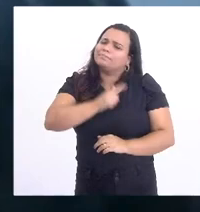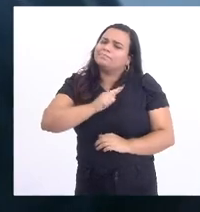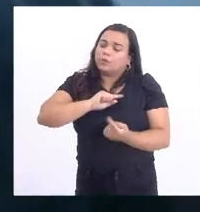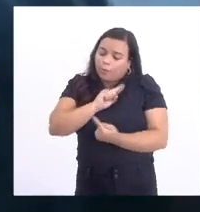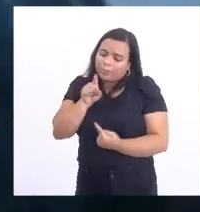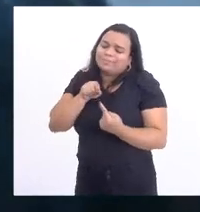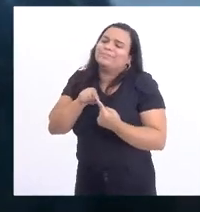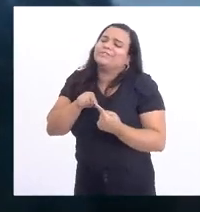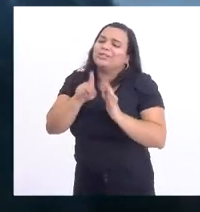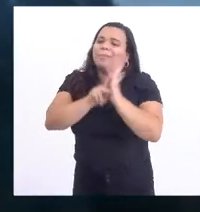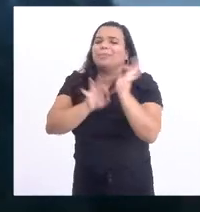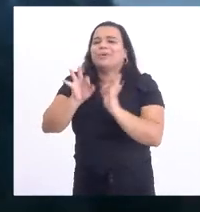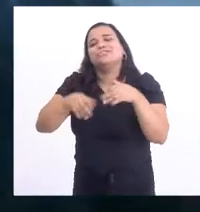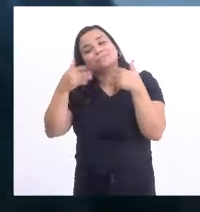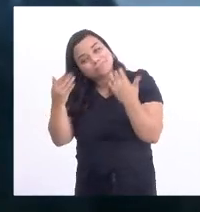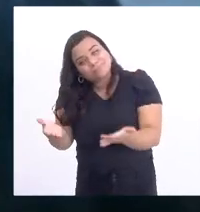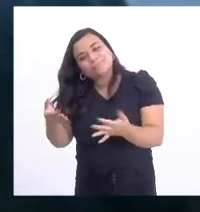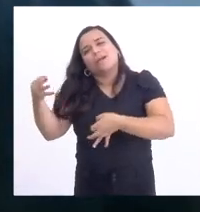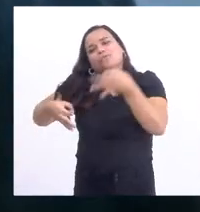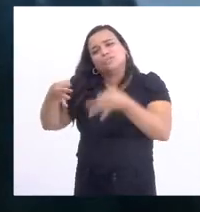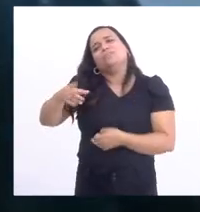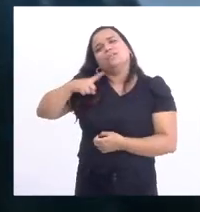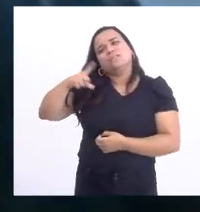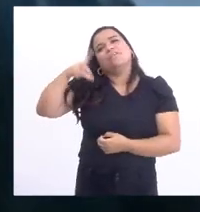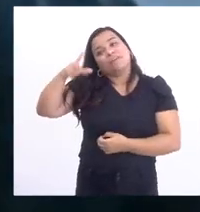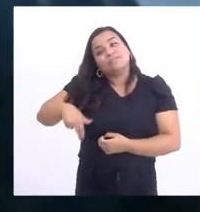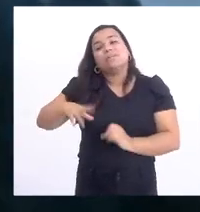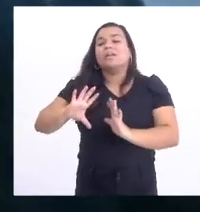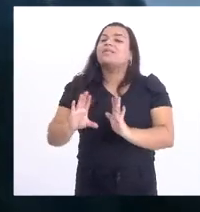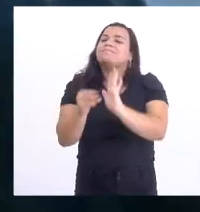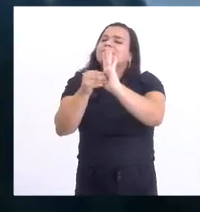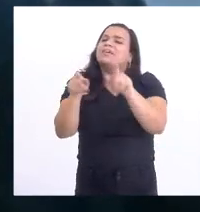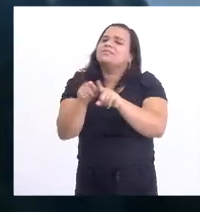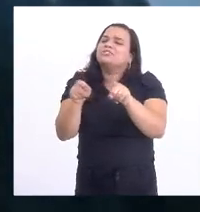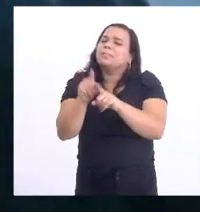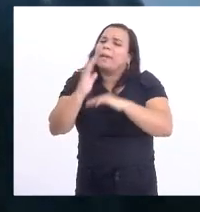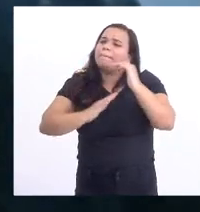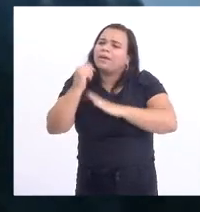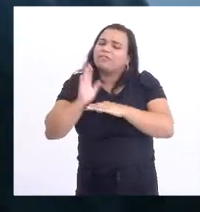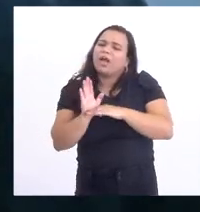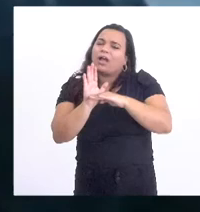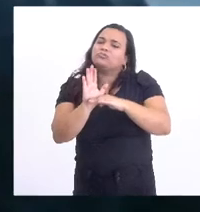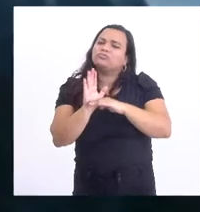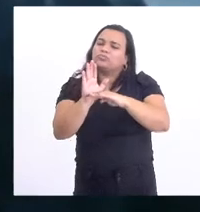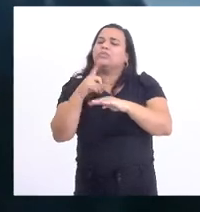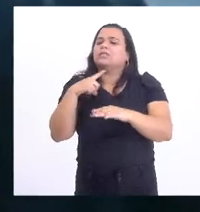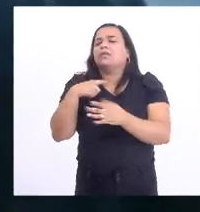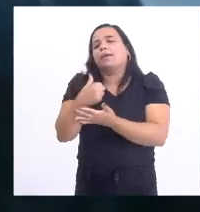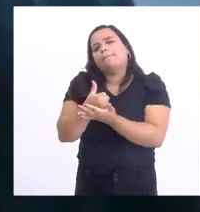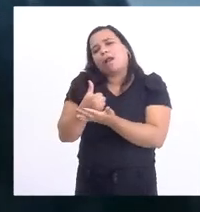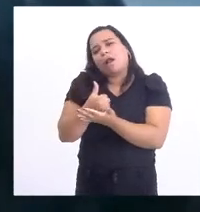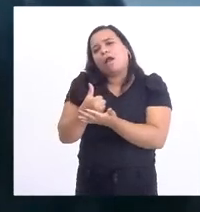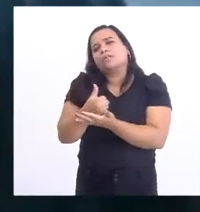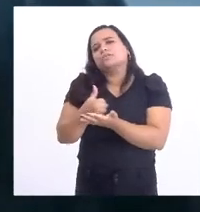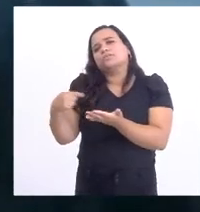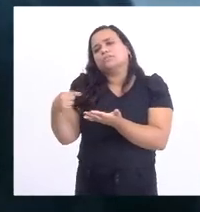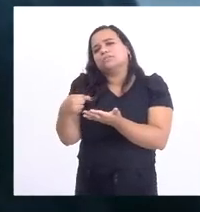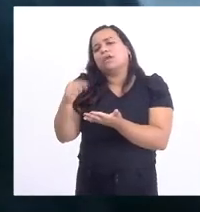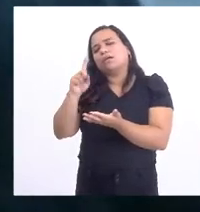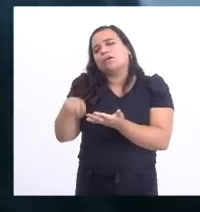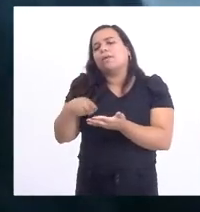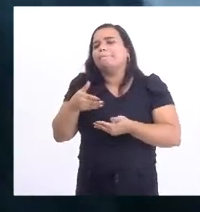projeto, essa foi a audiência, e as emendas aperfeiçoam, inclusive com base nos